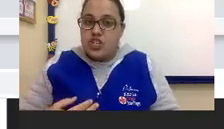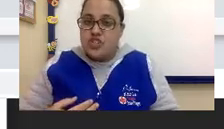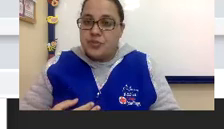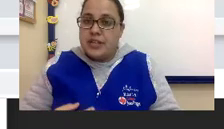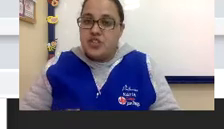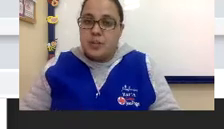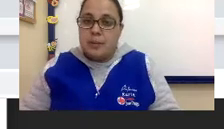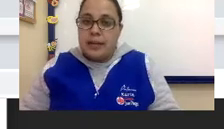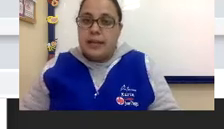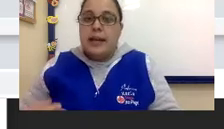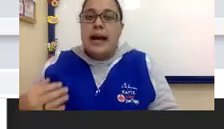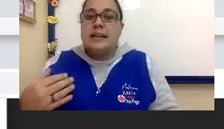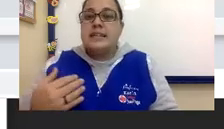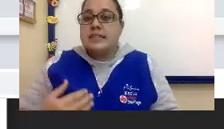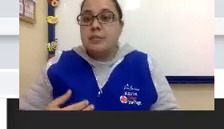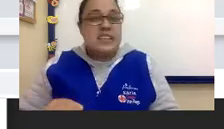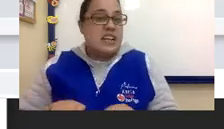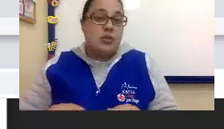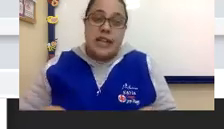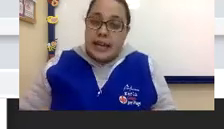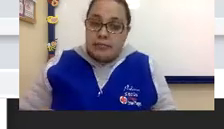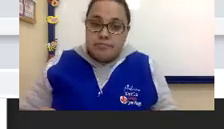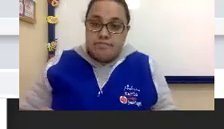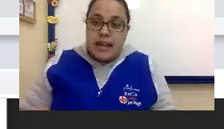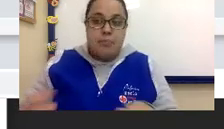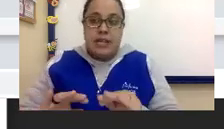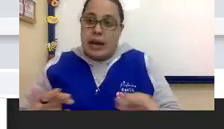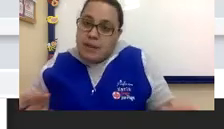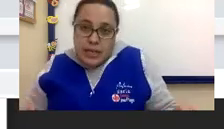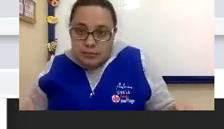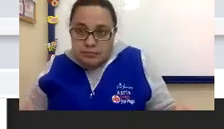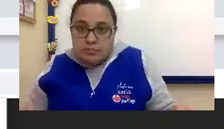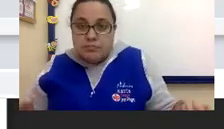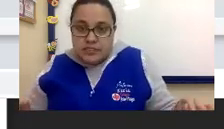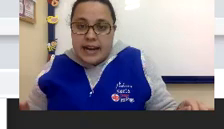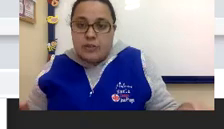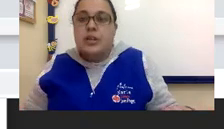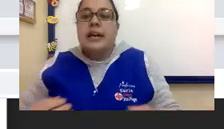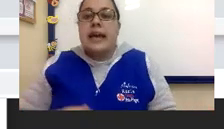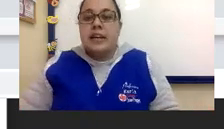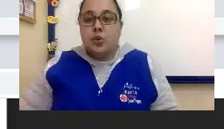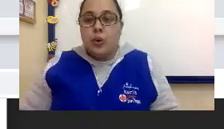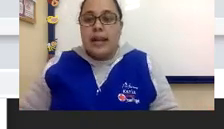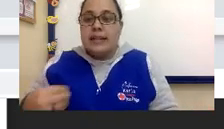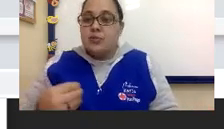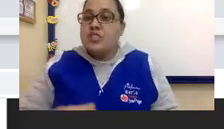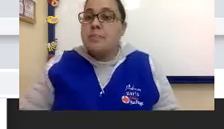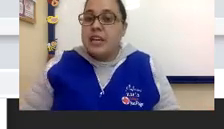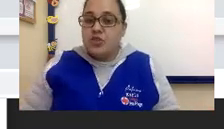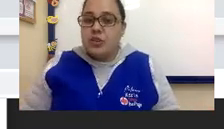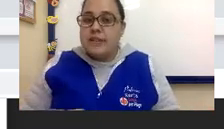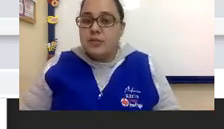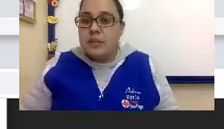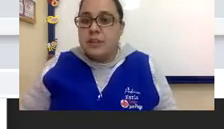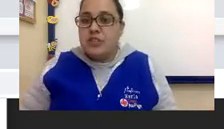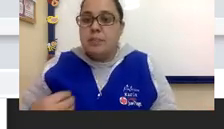suco digestivo dele se chama bile. As enzimas ele não tem, a bile é a bile, certo? E ele atua lá nos